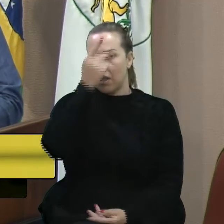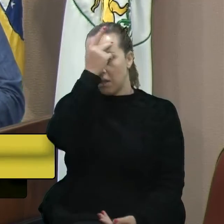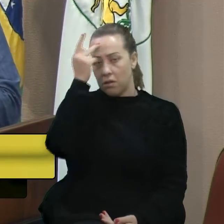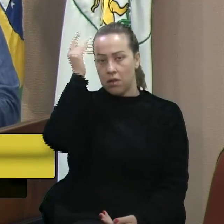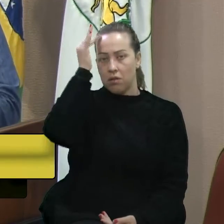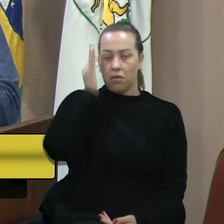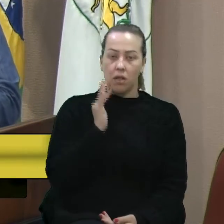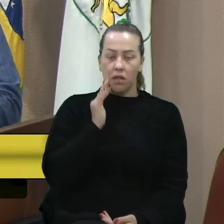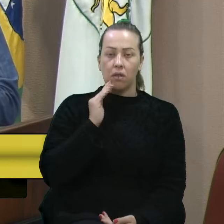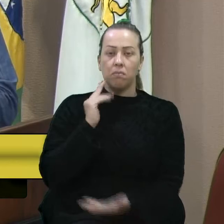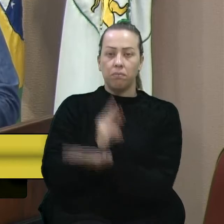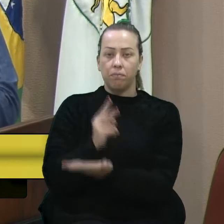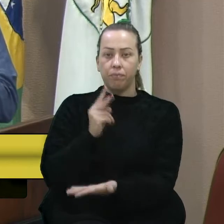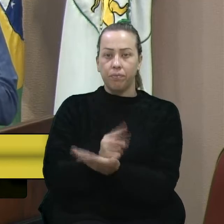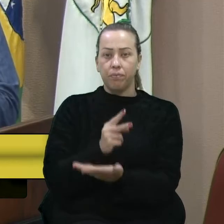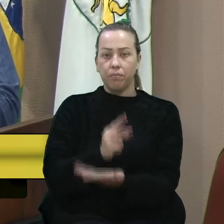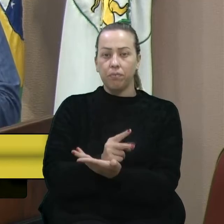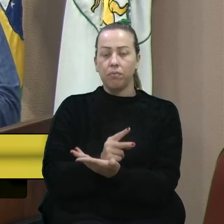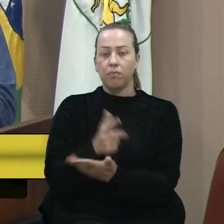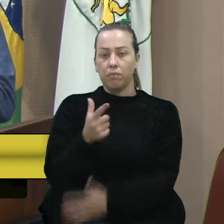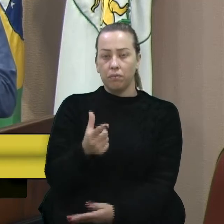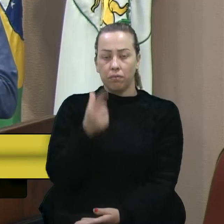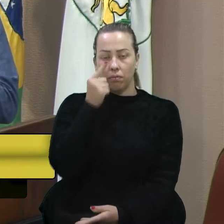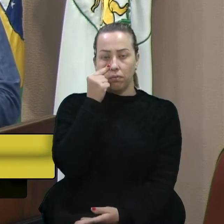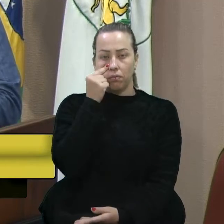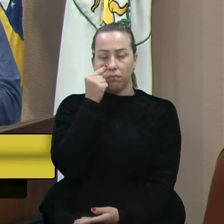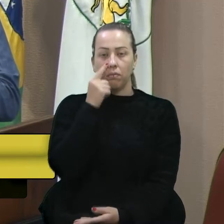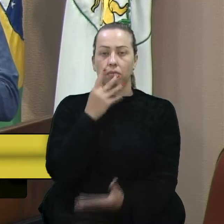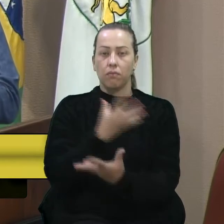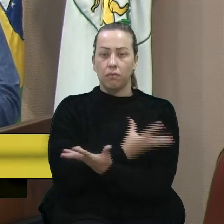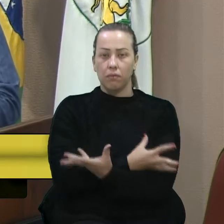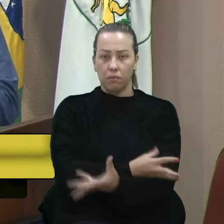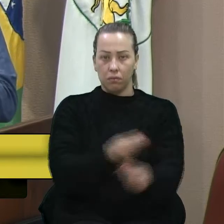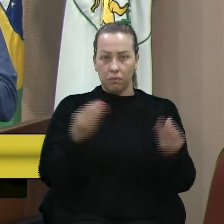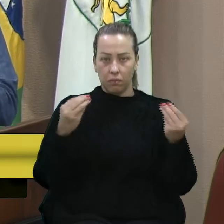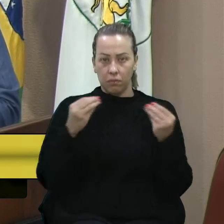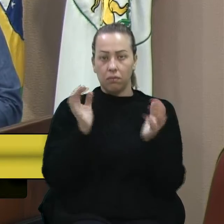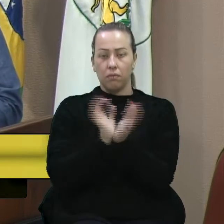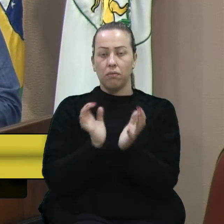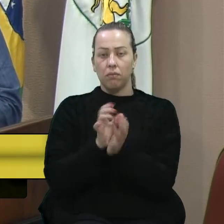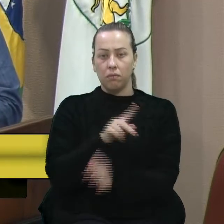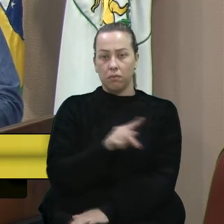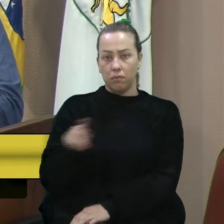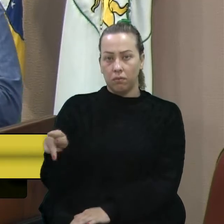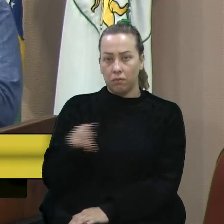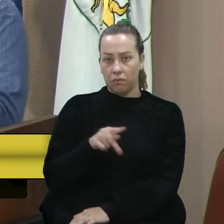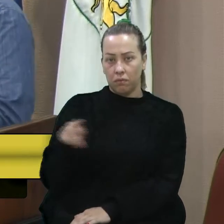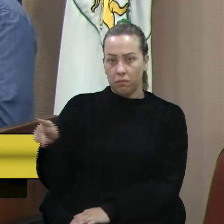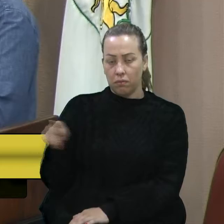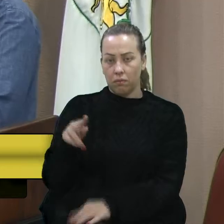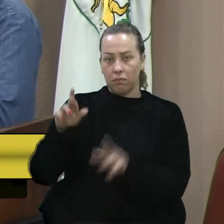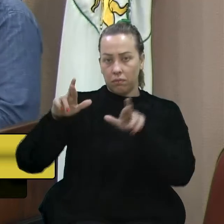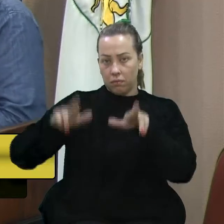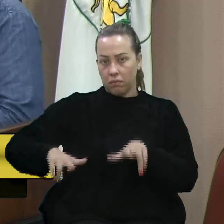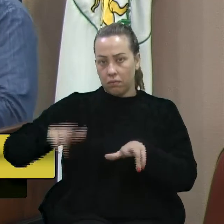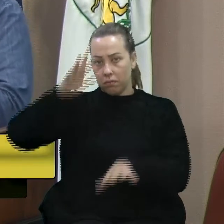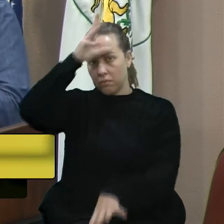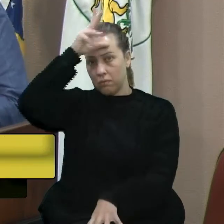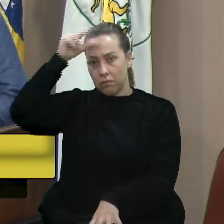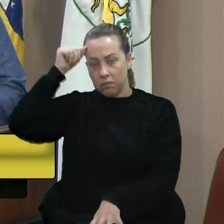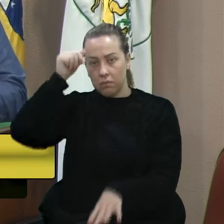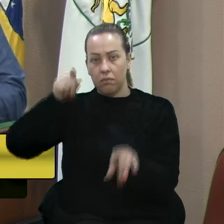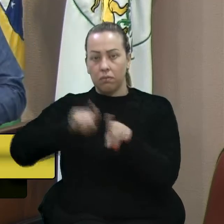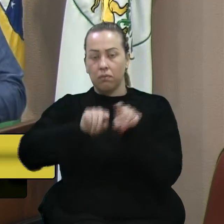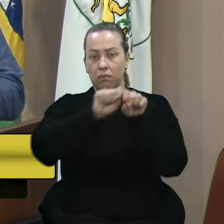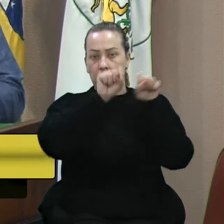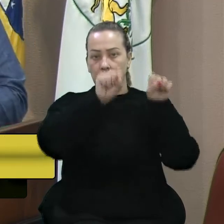Freire certamente estão presentes em muitos dos colegas professores, na rede municipal e no